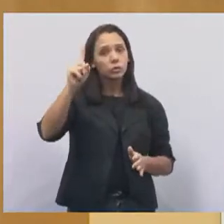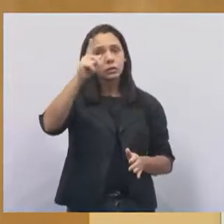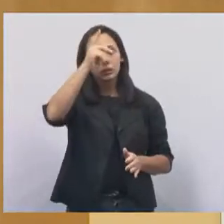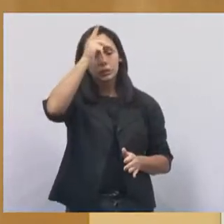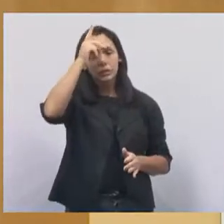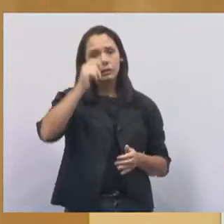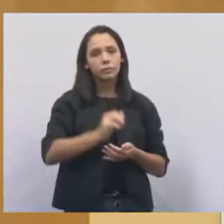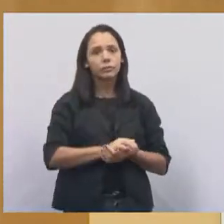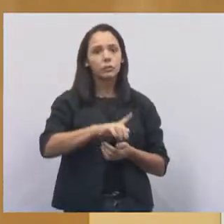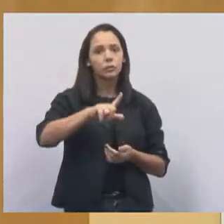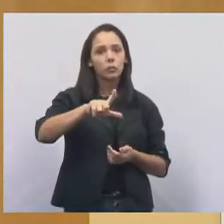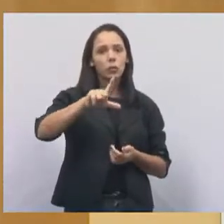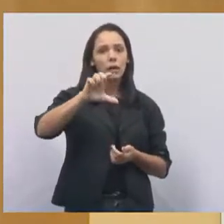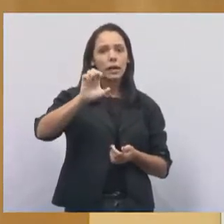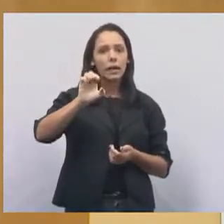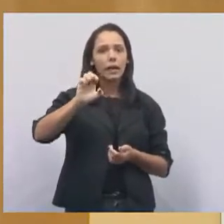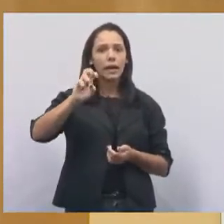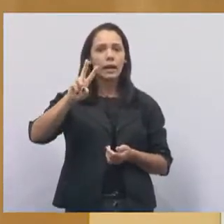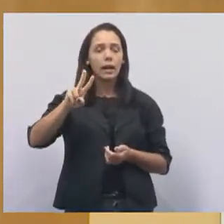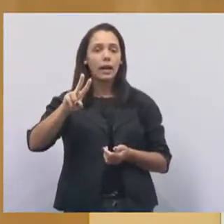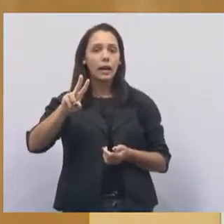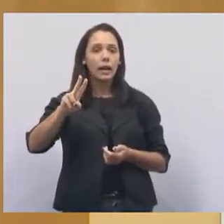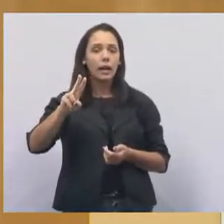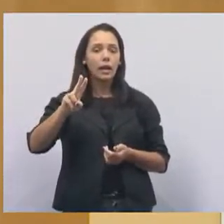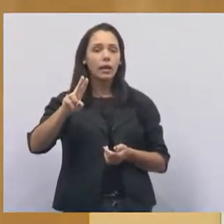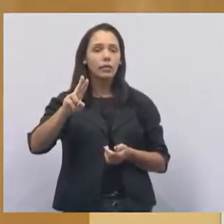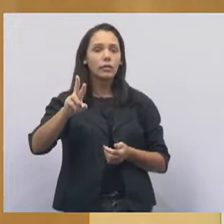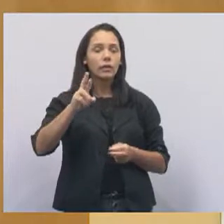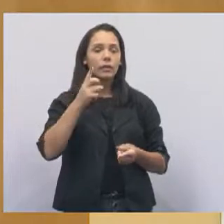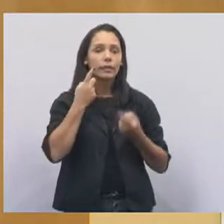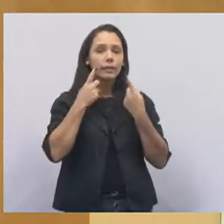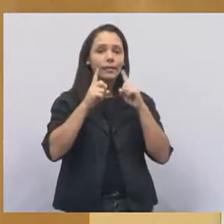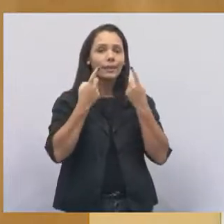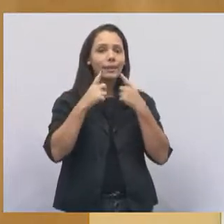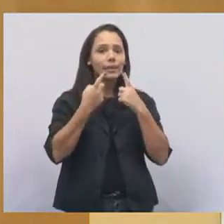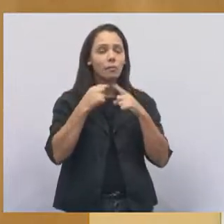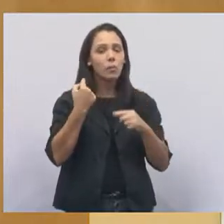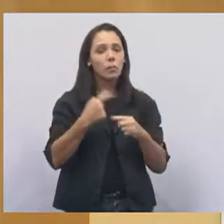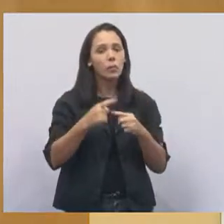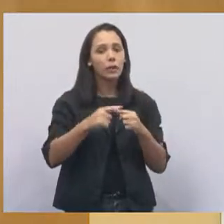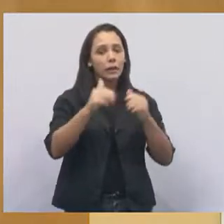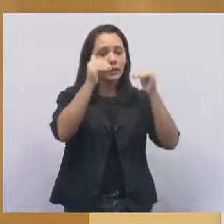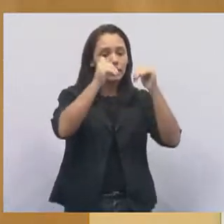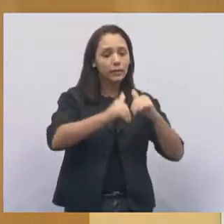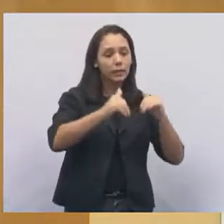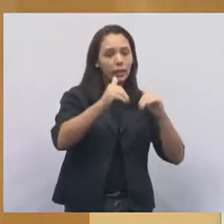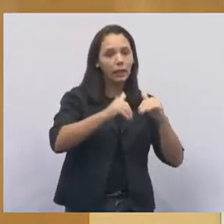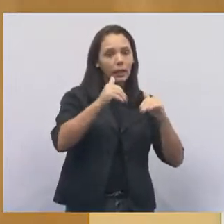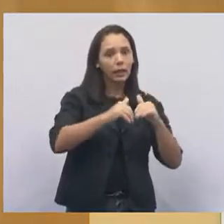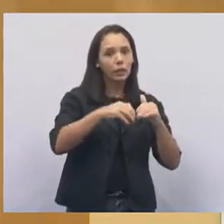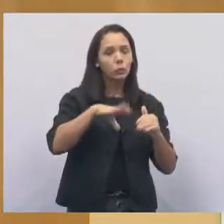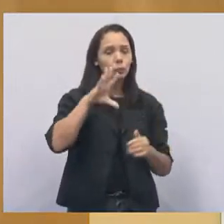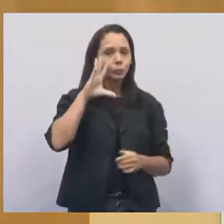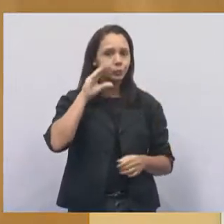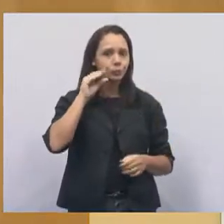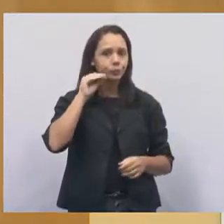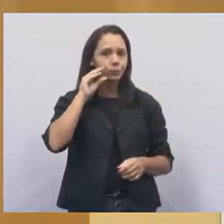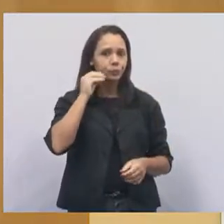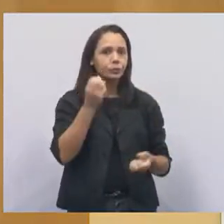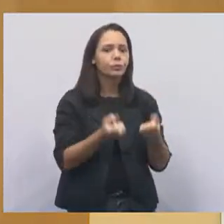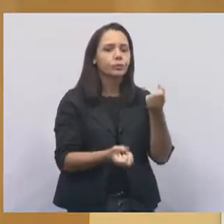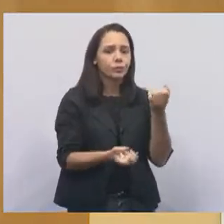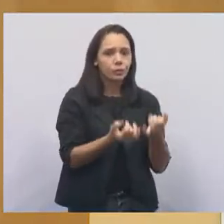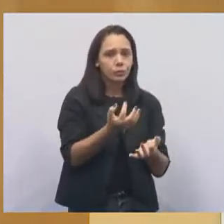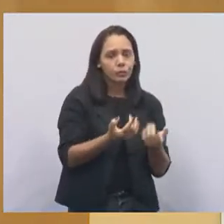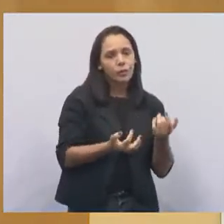leve estavam fazendo queimada dentro do leve os próprios funcionários tá então eu comuniquei lá no